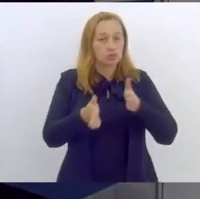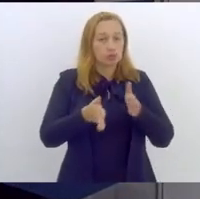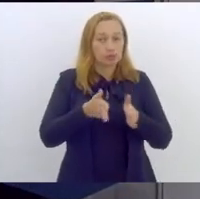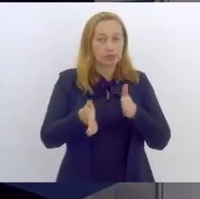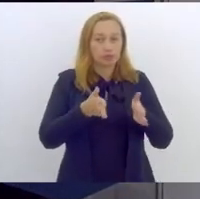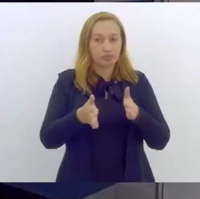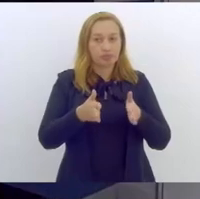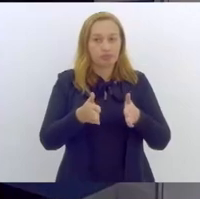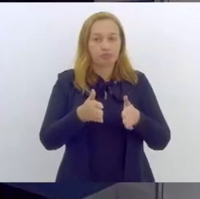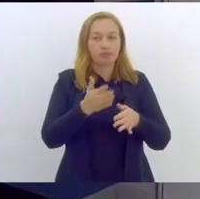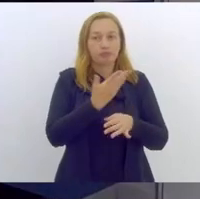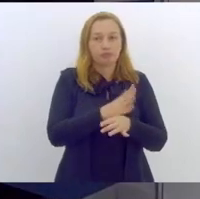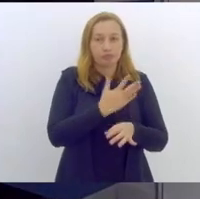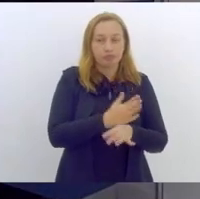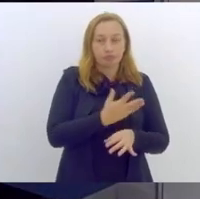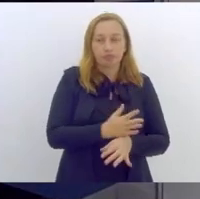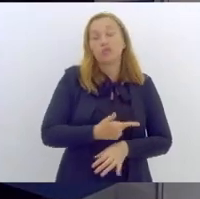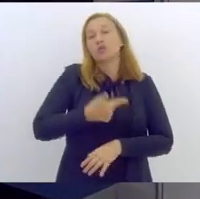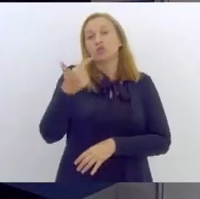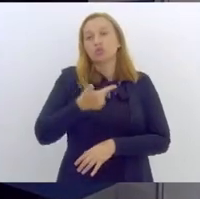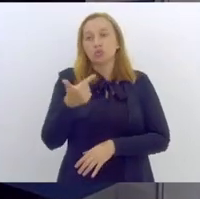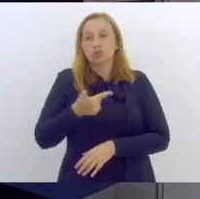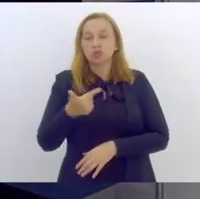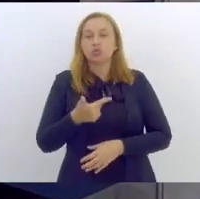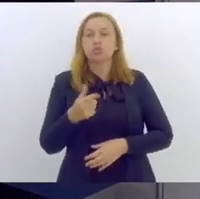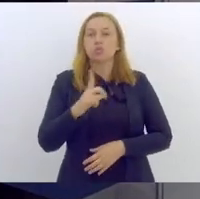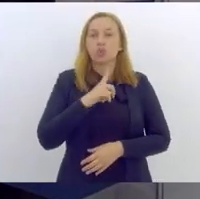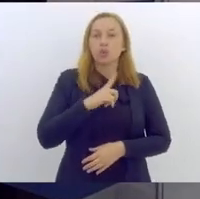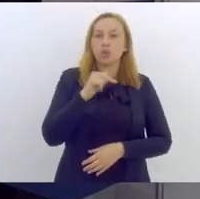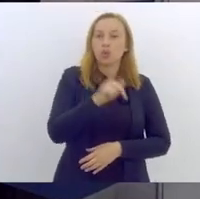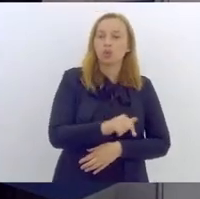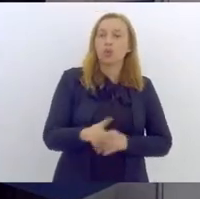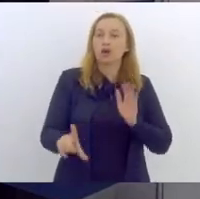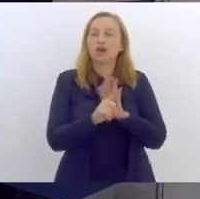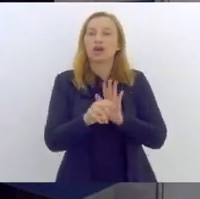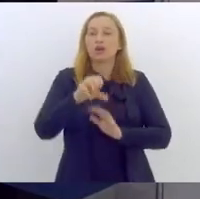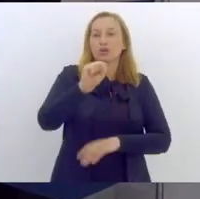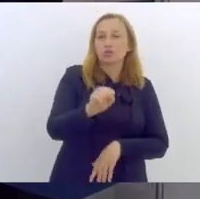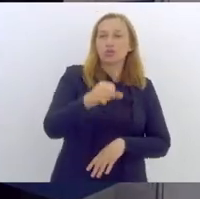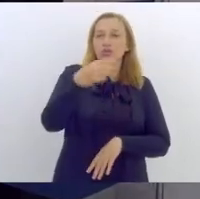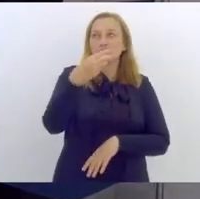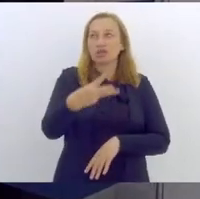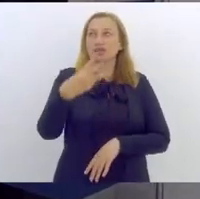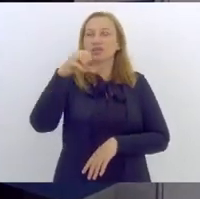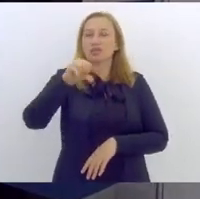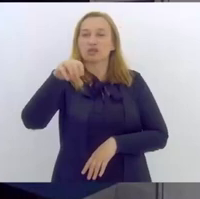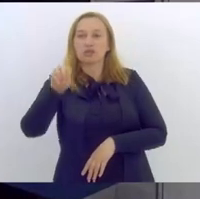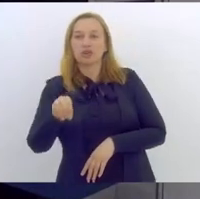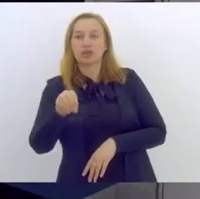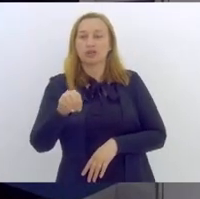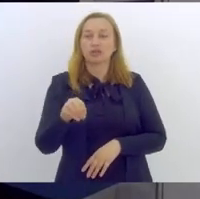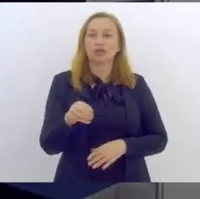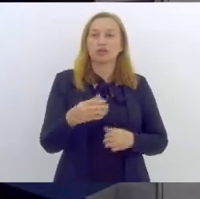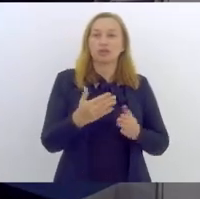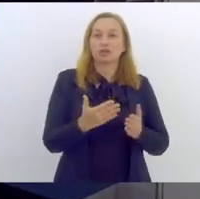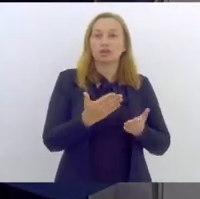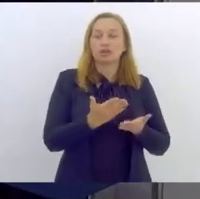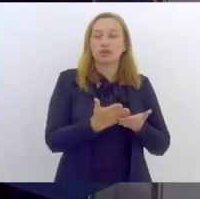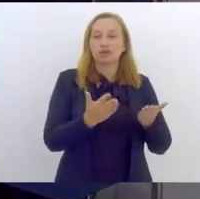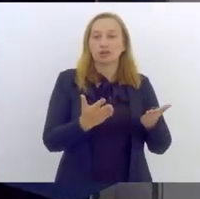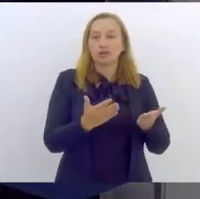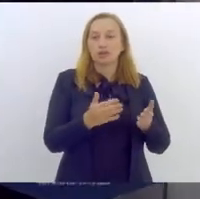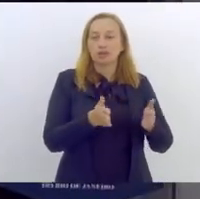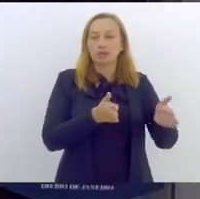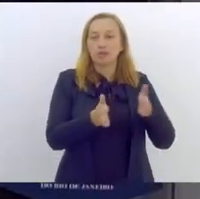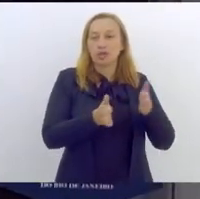e segundo a gente tem aqui a lei 8.39290 que suspende o prazo de validade de